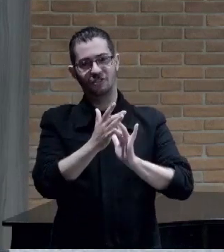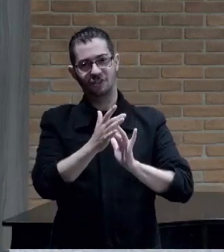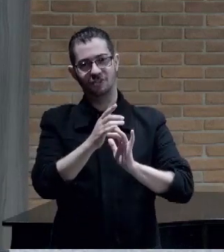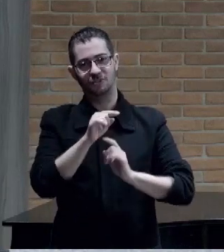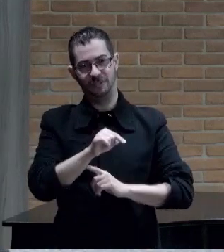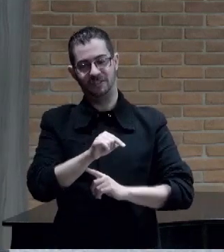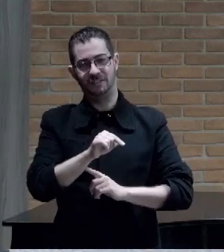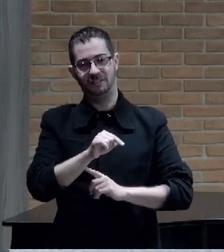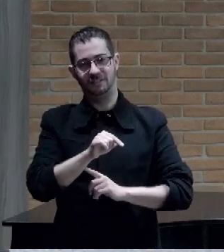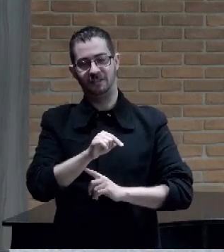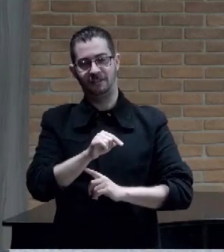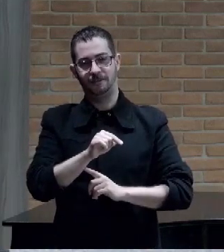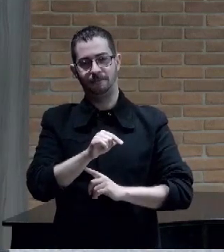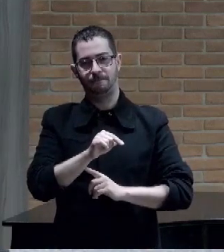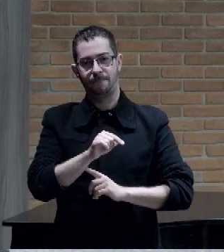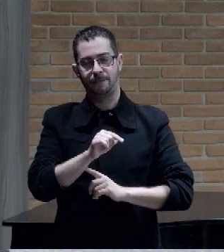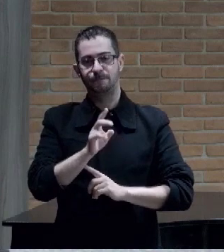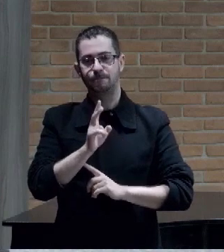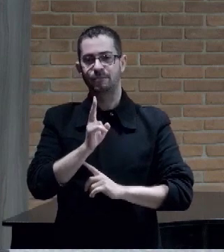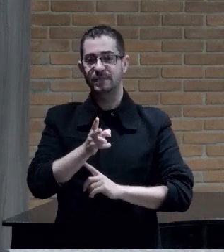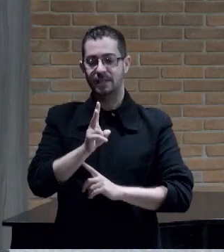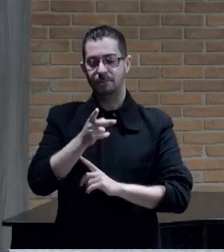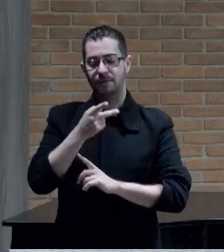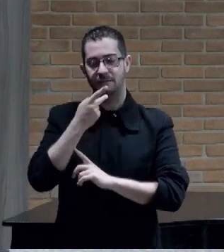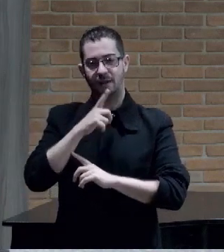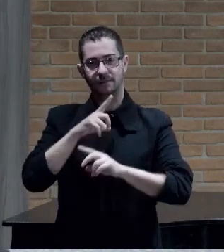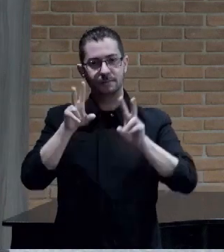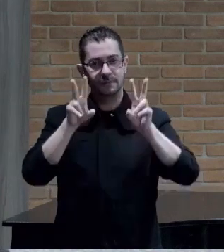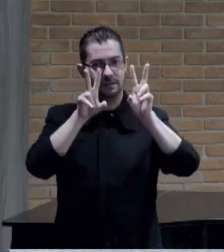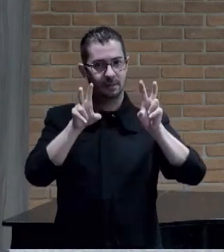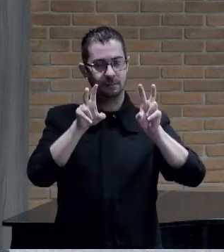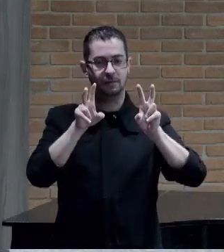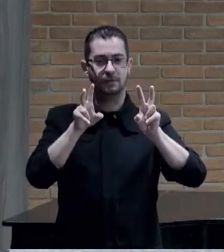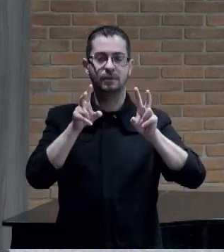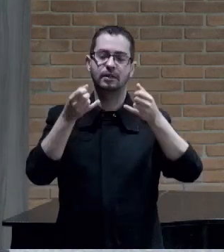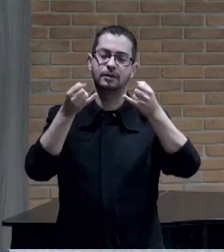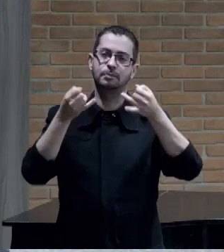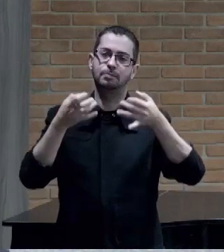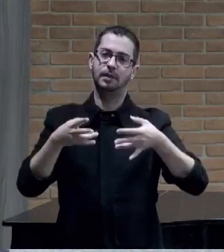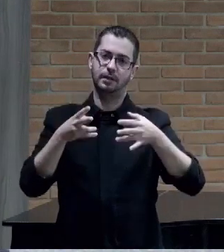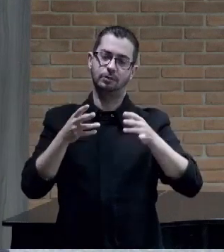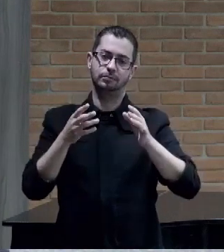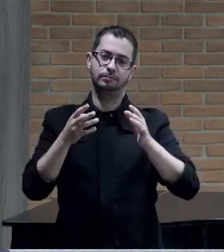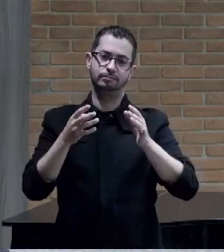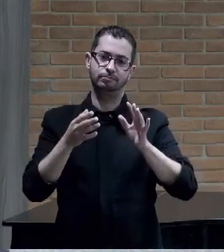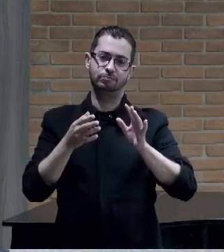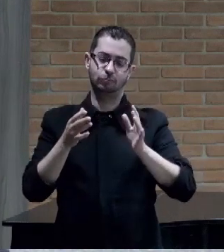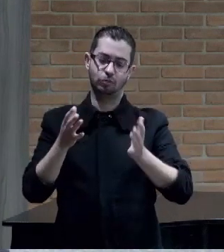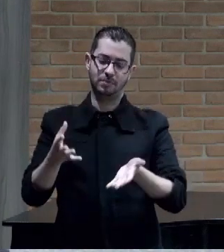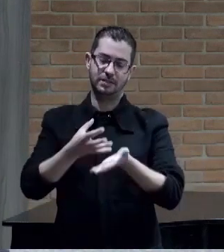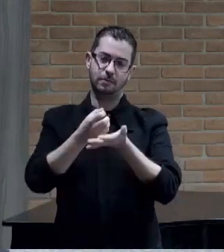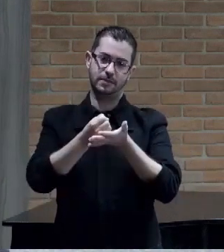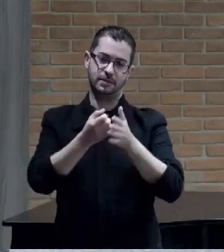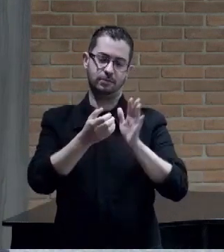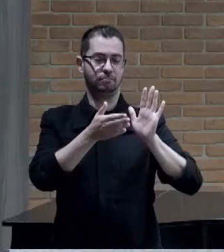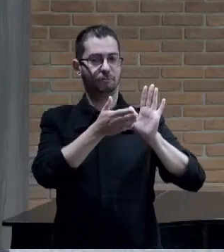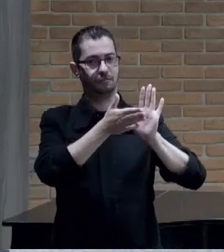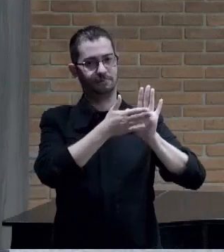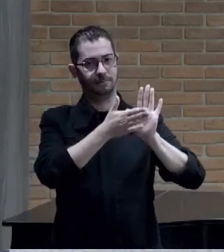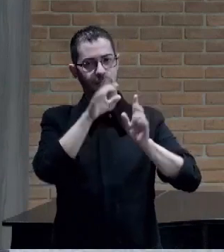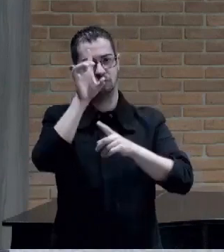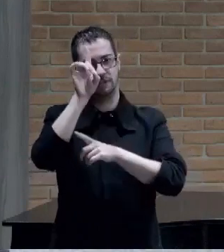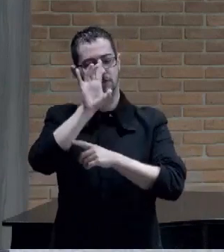estamos falando sobre salvação, sobre o plano de Deus para cada um de nós. E esse plano de